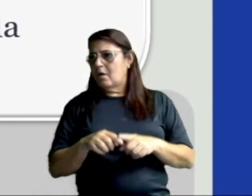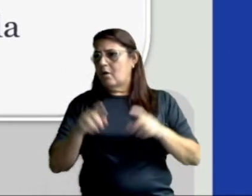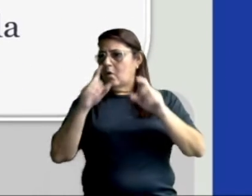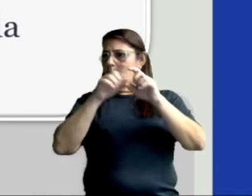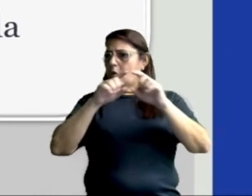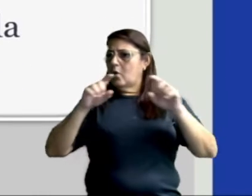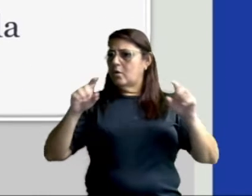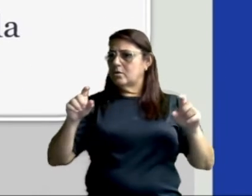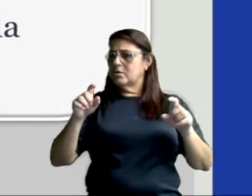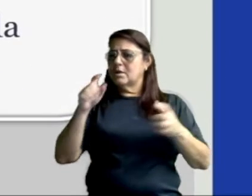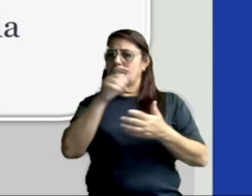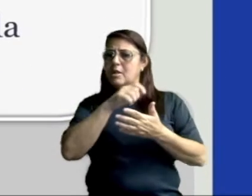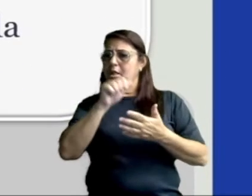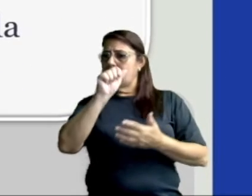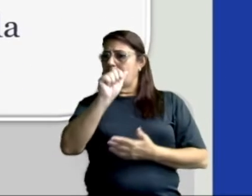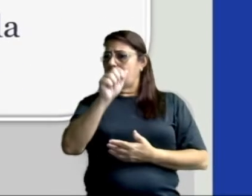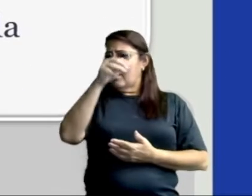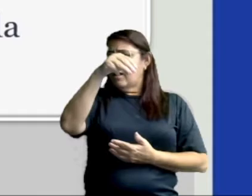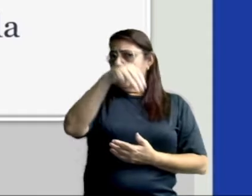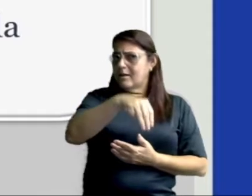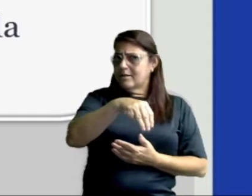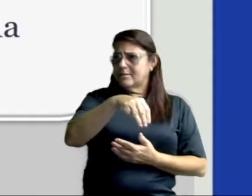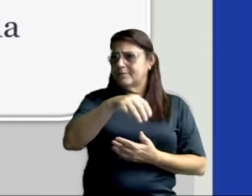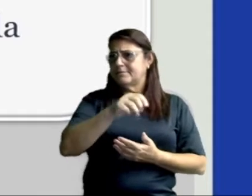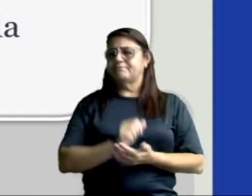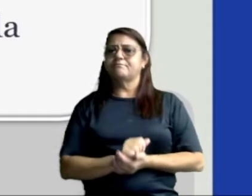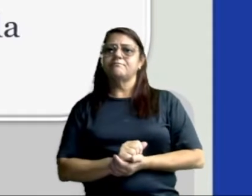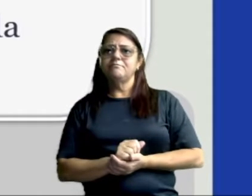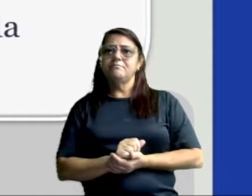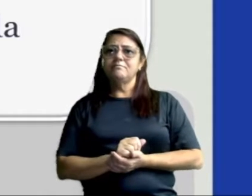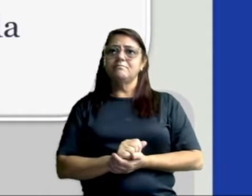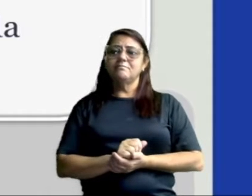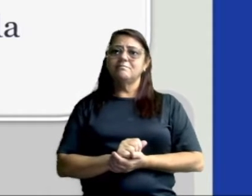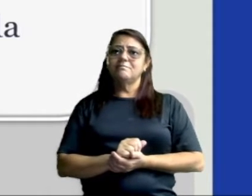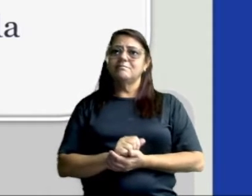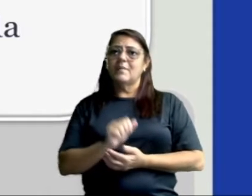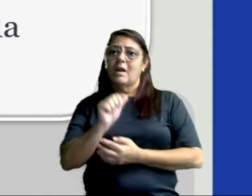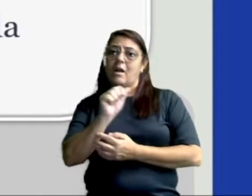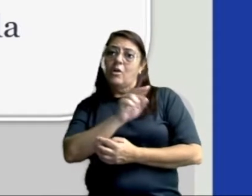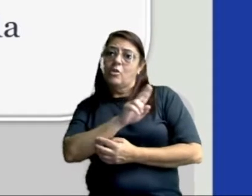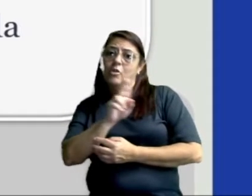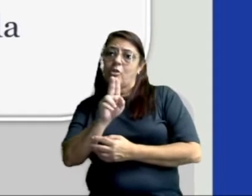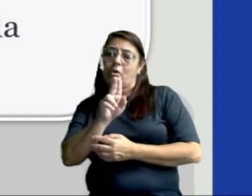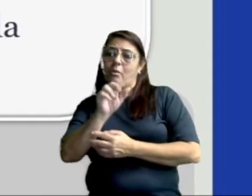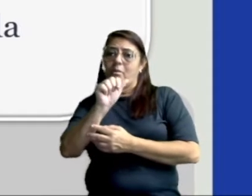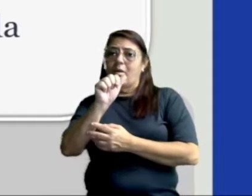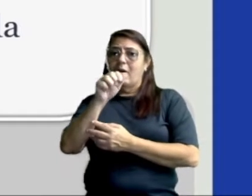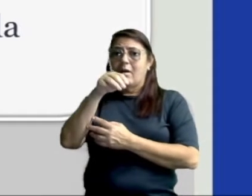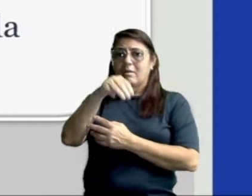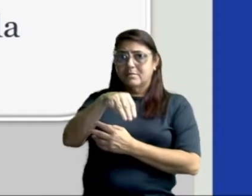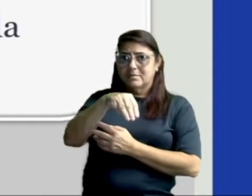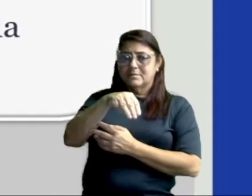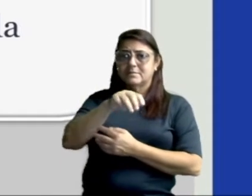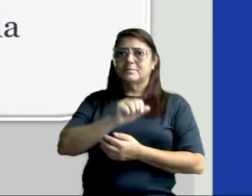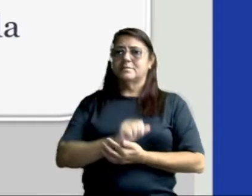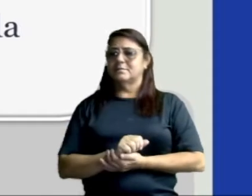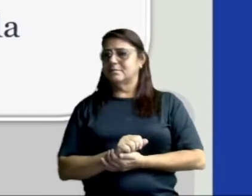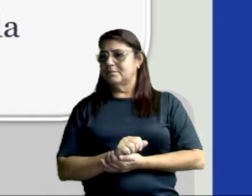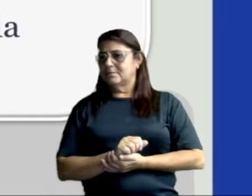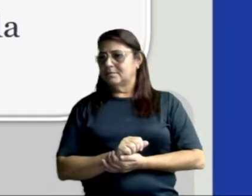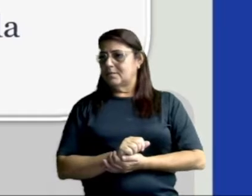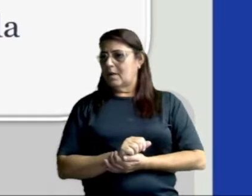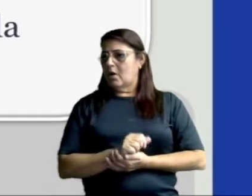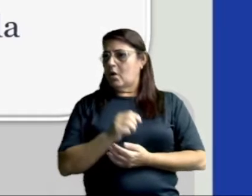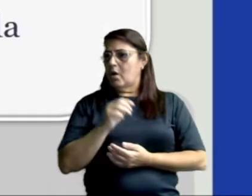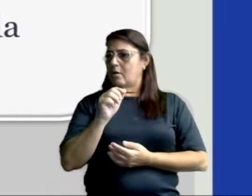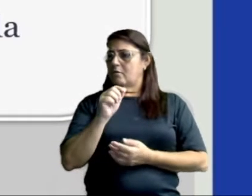essa nota. Então, note o seguinte, repetindo aí o que eu já falei, mas agora, ó, na forma escrita. Am, tá?